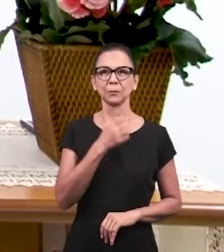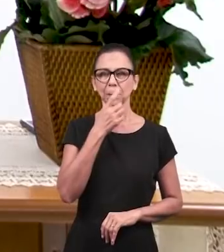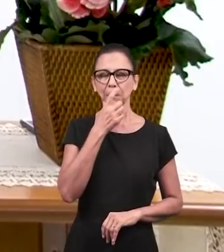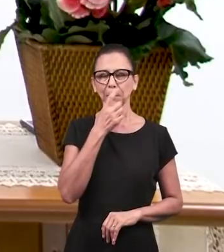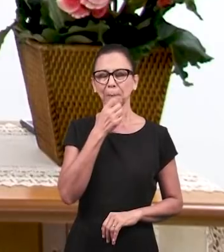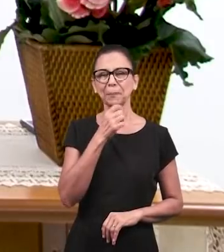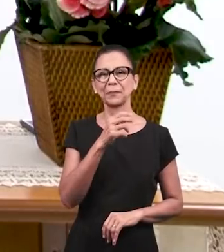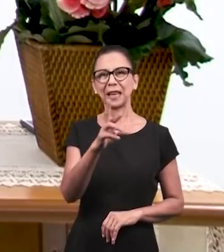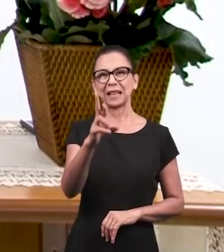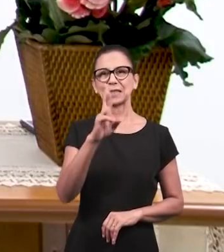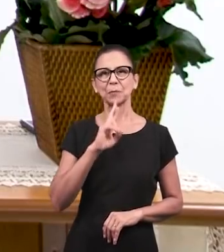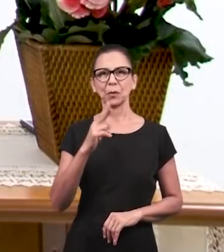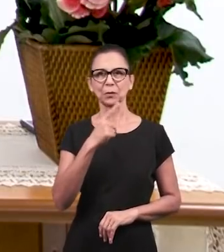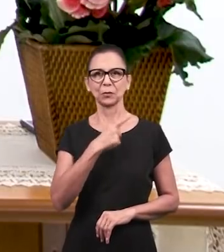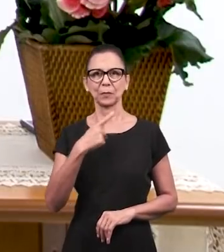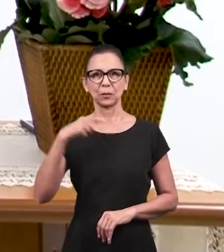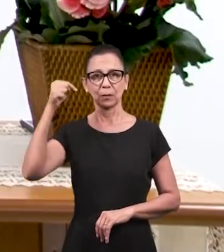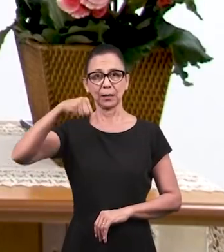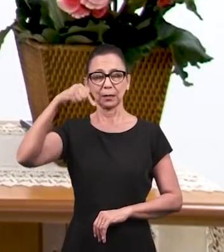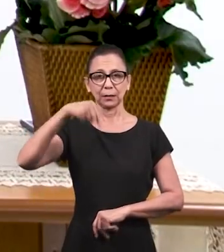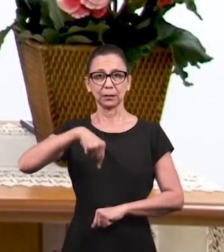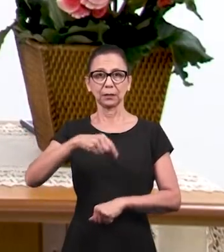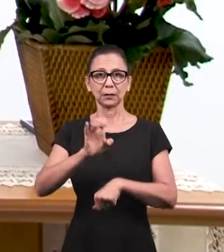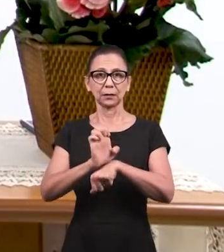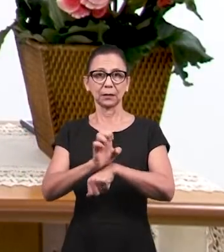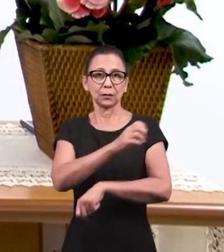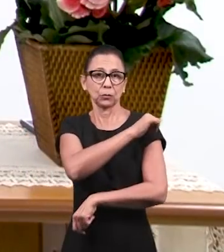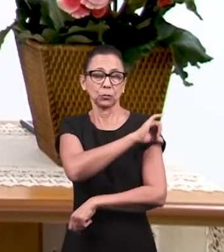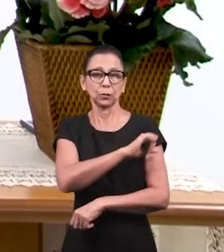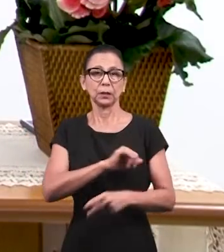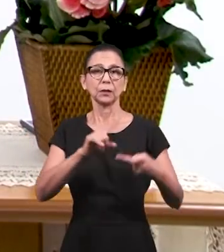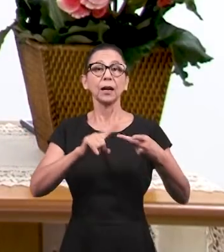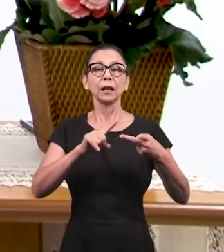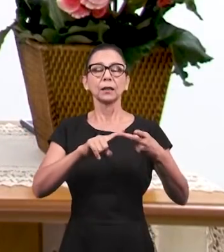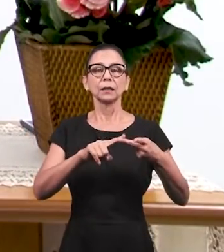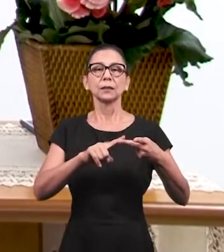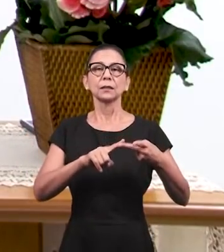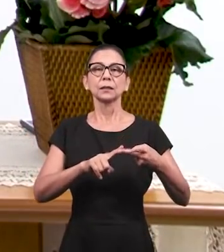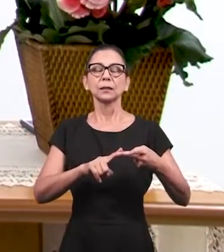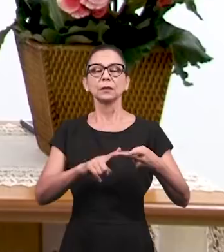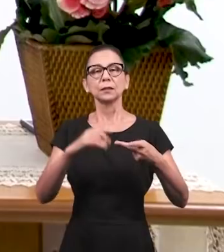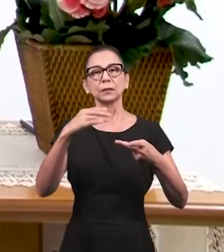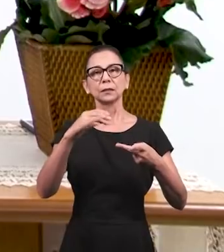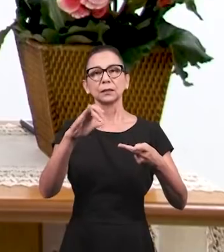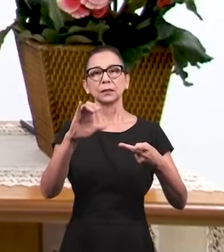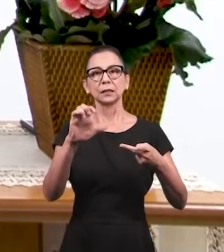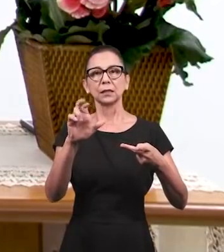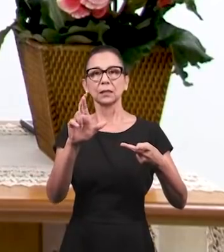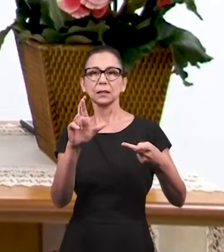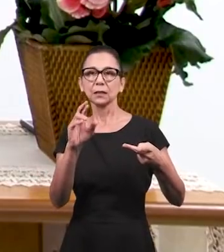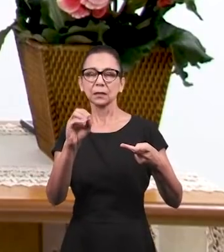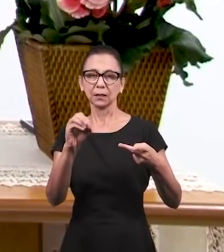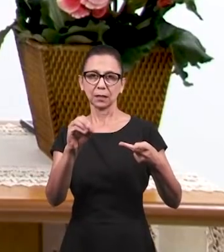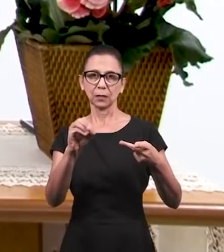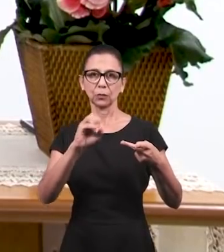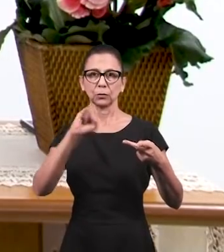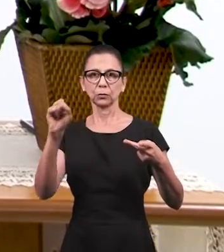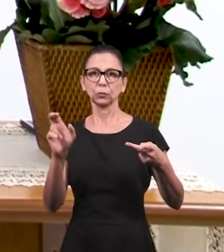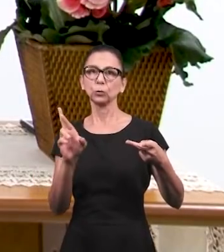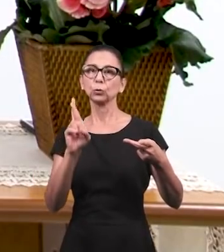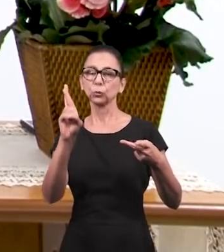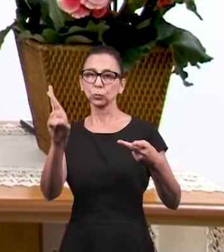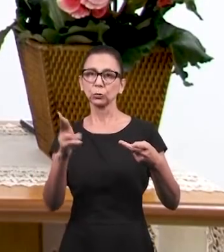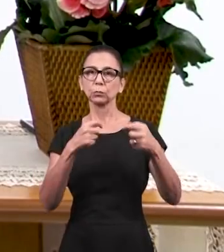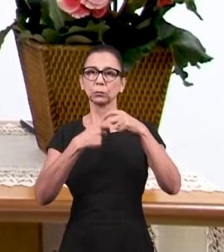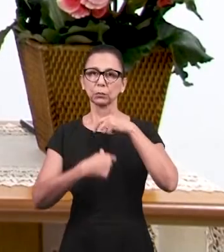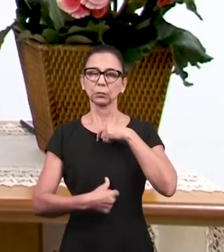é do pastor Sidenir de Oliveira, também aqui do Rio de Janeiro. E a segunda resposta é de Cícero Júnior, de Santana do Paraíso,